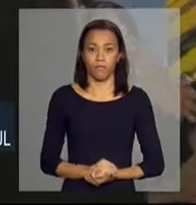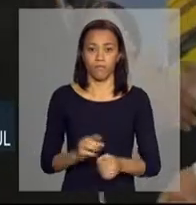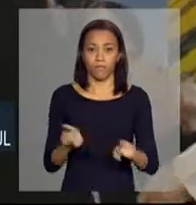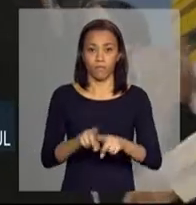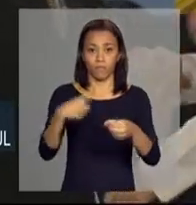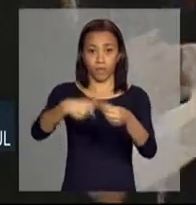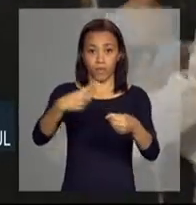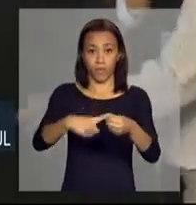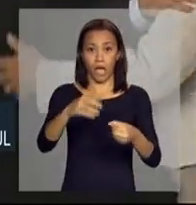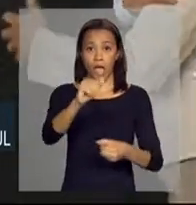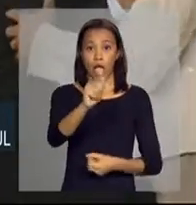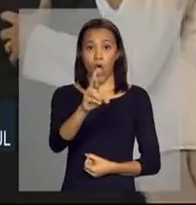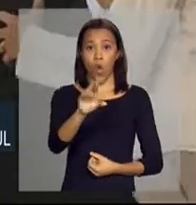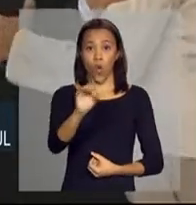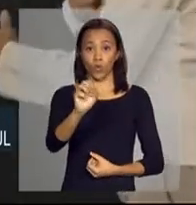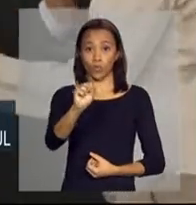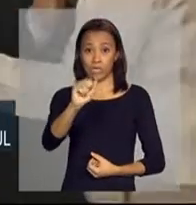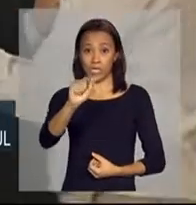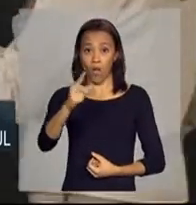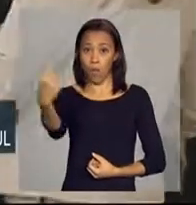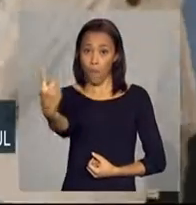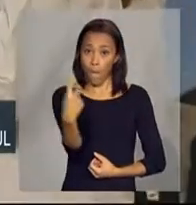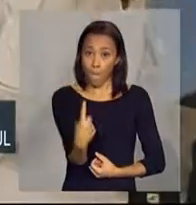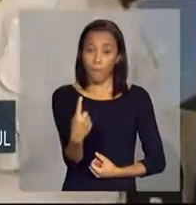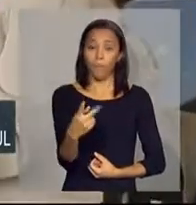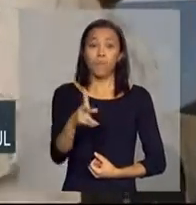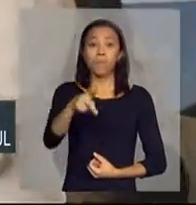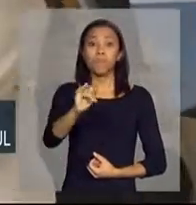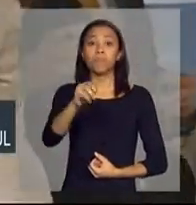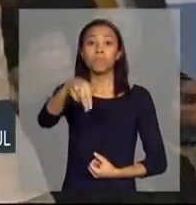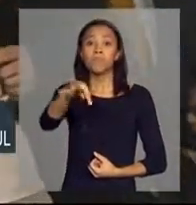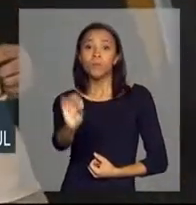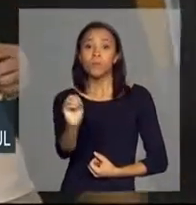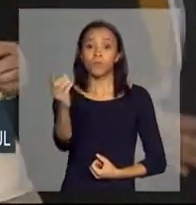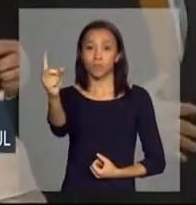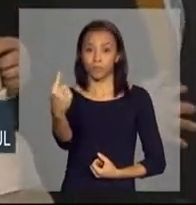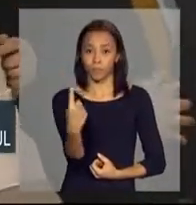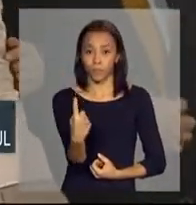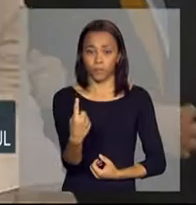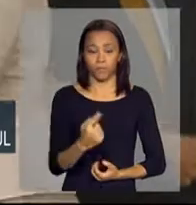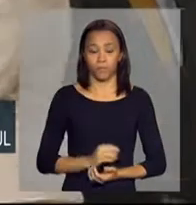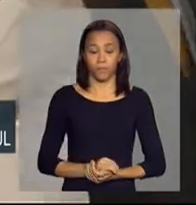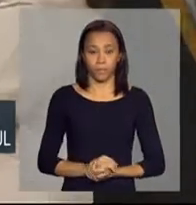Arroio do Sal, prefeito Luciano Pinto da Silva;